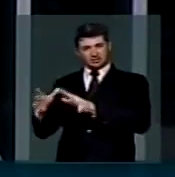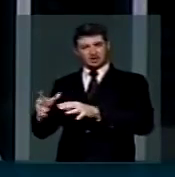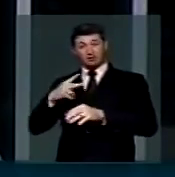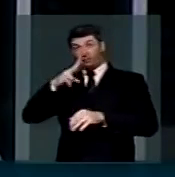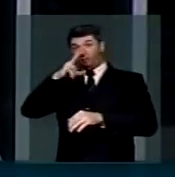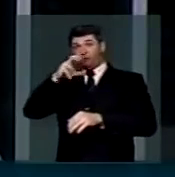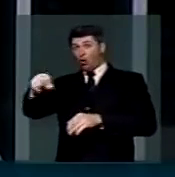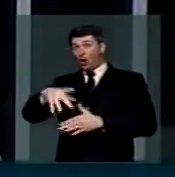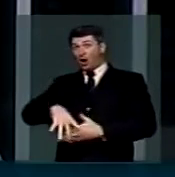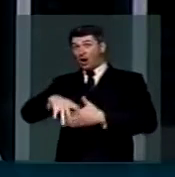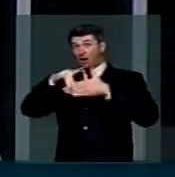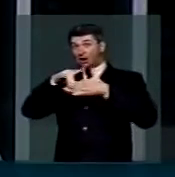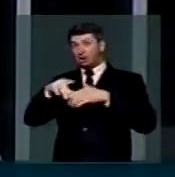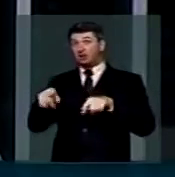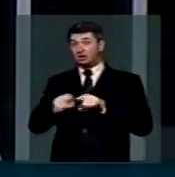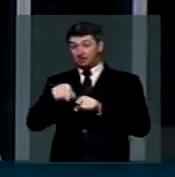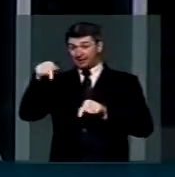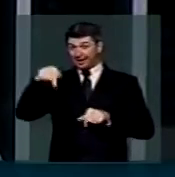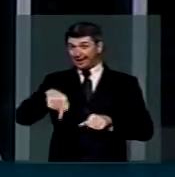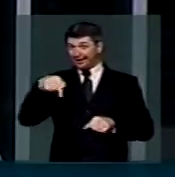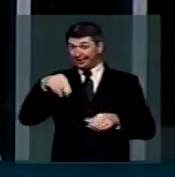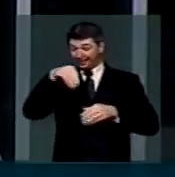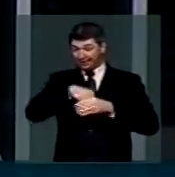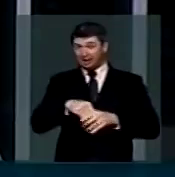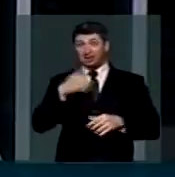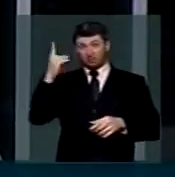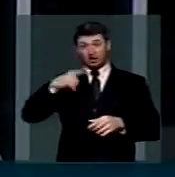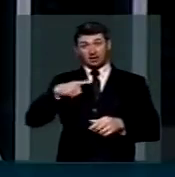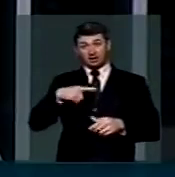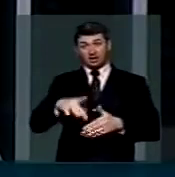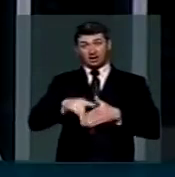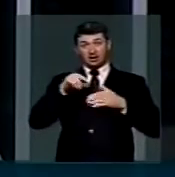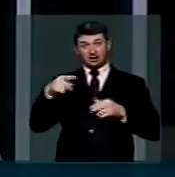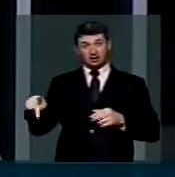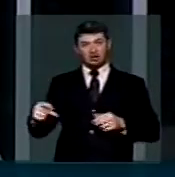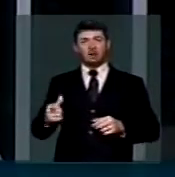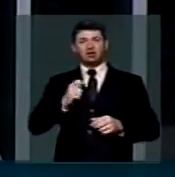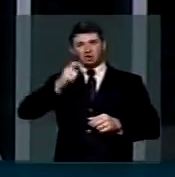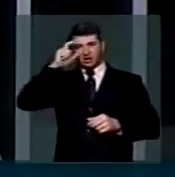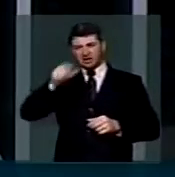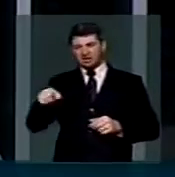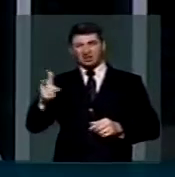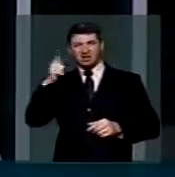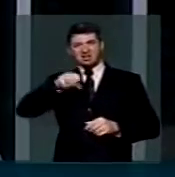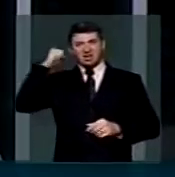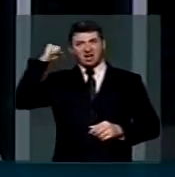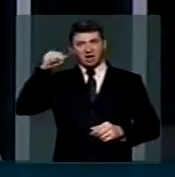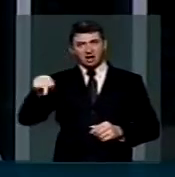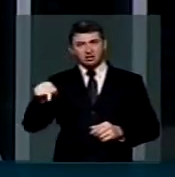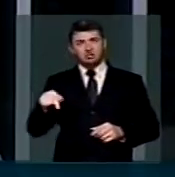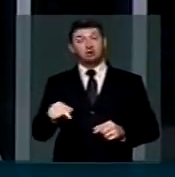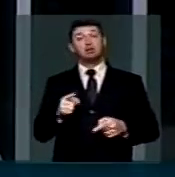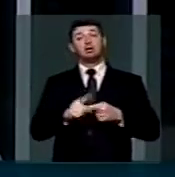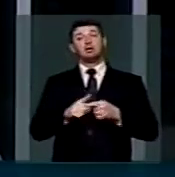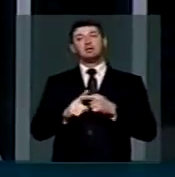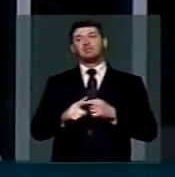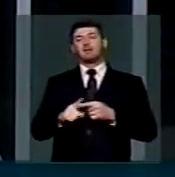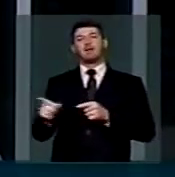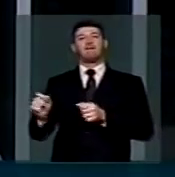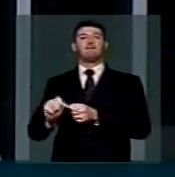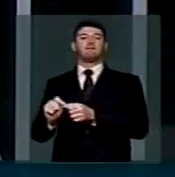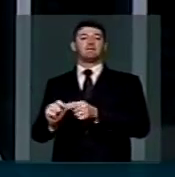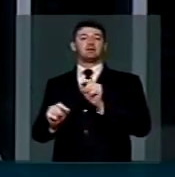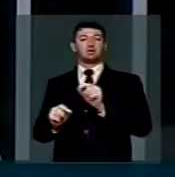forte representação, inclusive nesse parlamento, verem o seu interesse prevalecer porque colocam